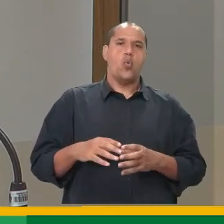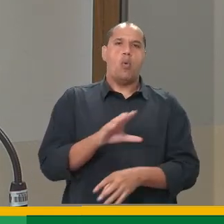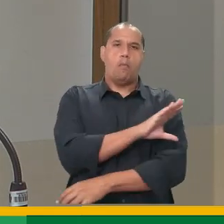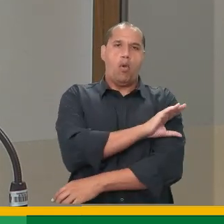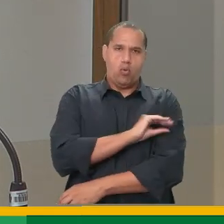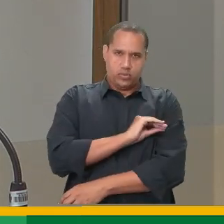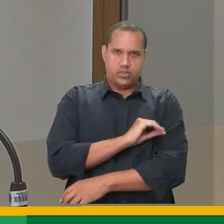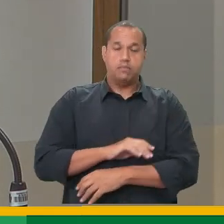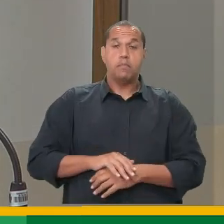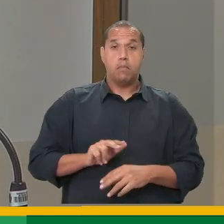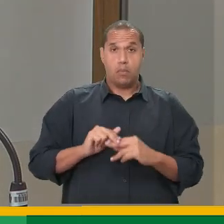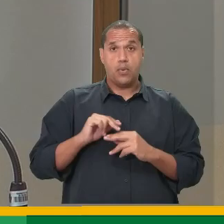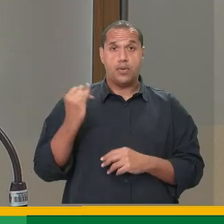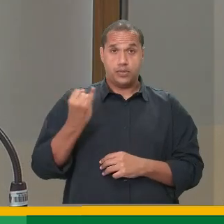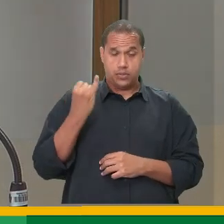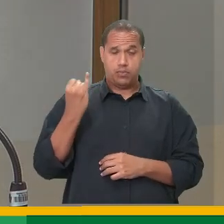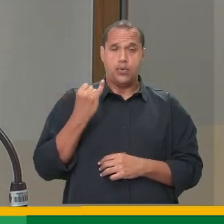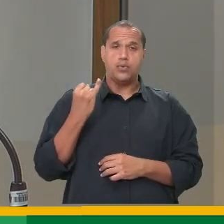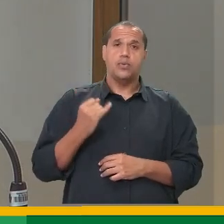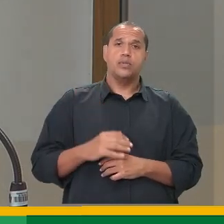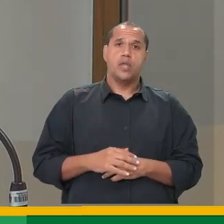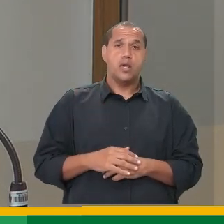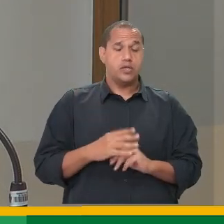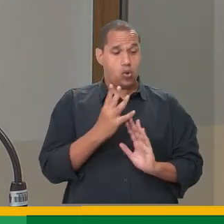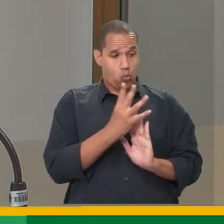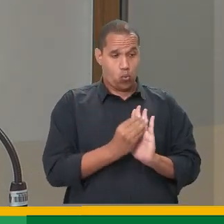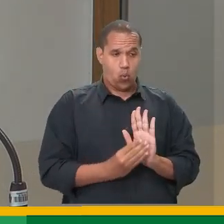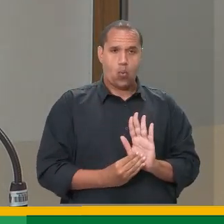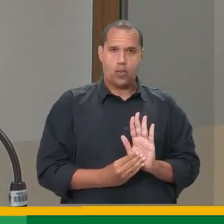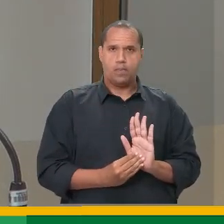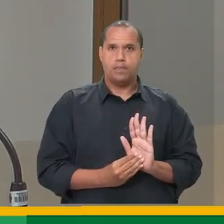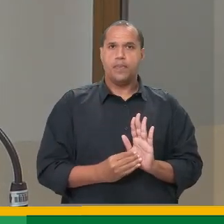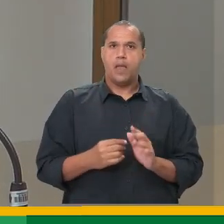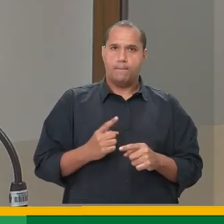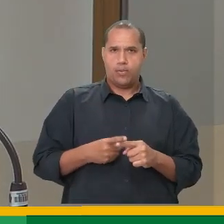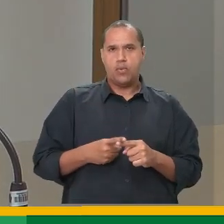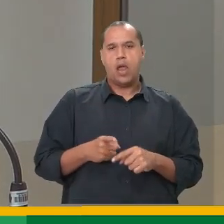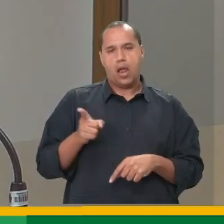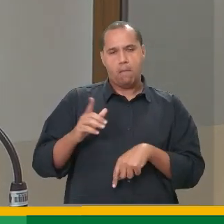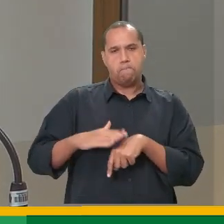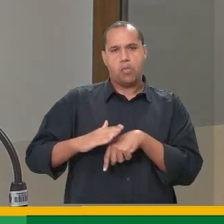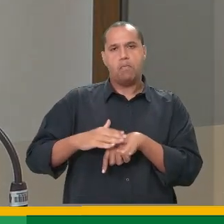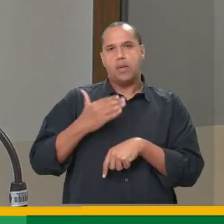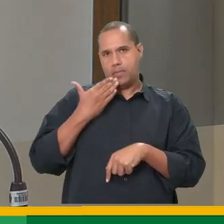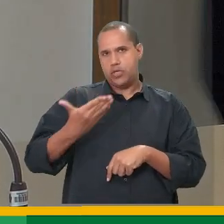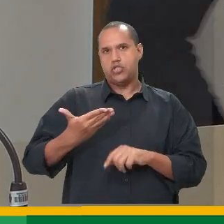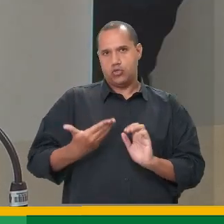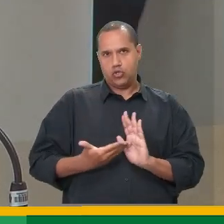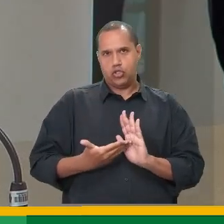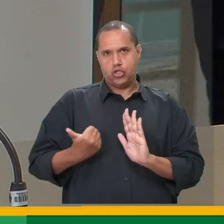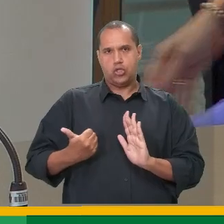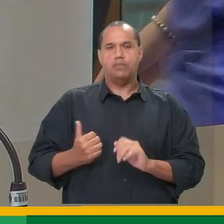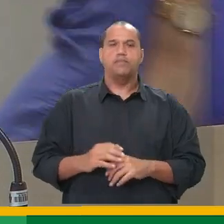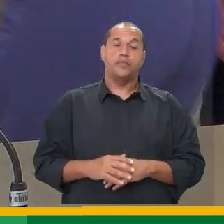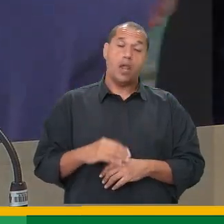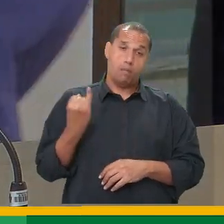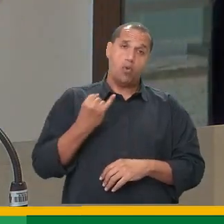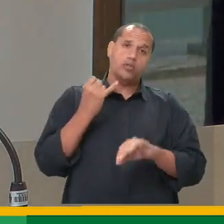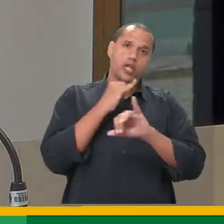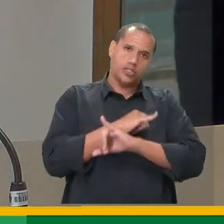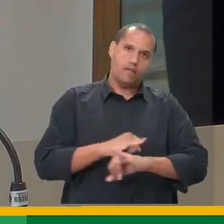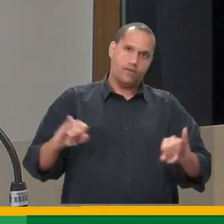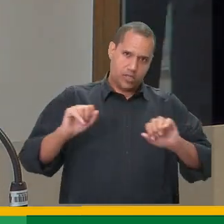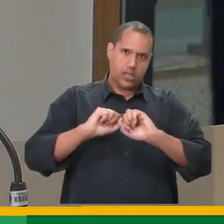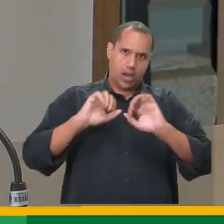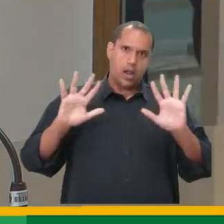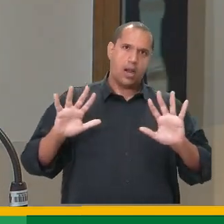mais no no no conteúdo isso ela pediu para sair então é importante só colocar isso aqui porque para esclarecer que